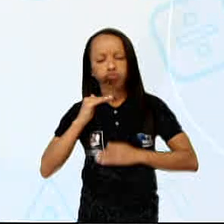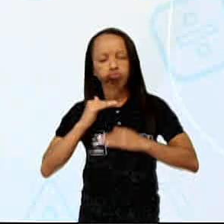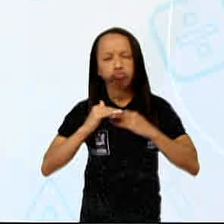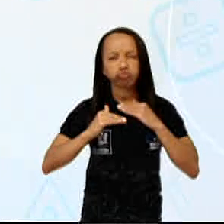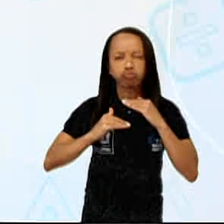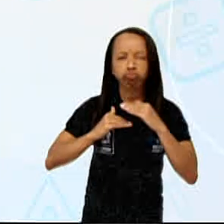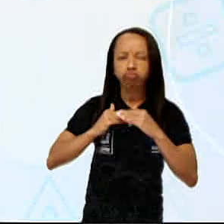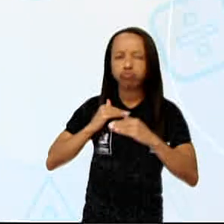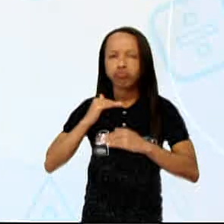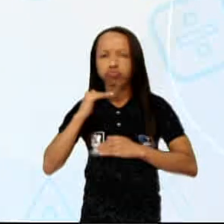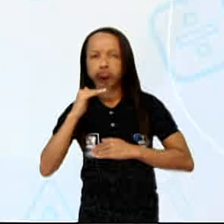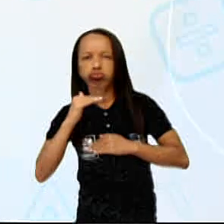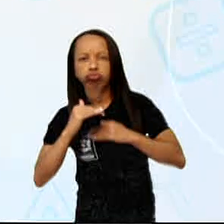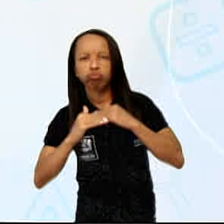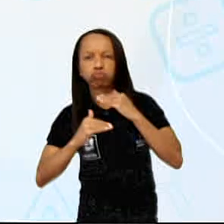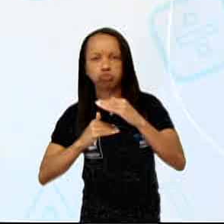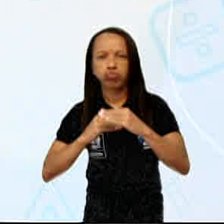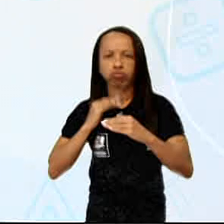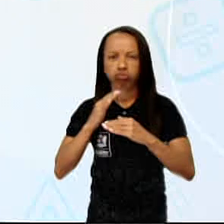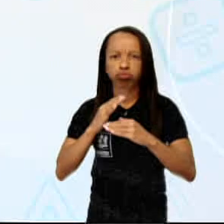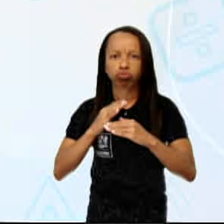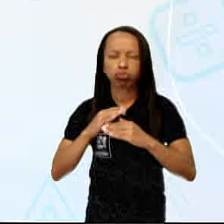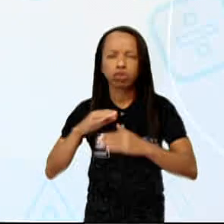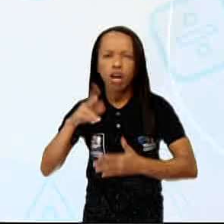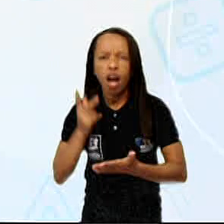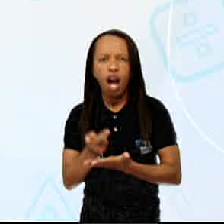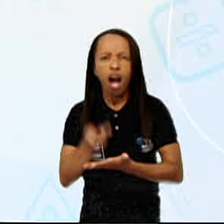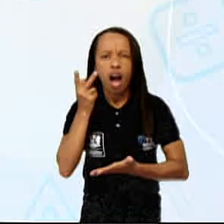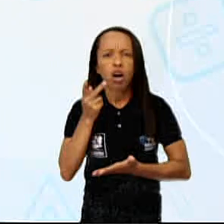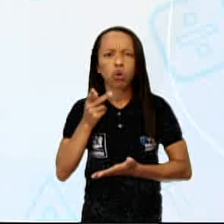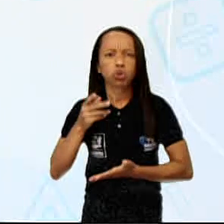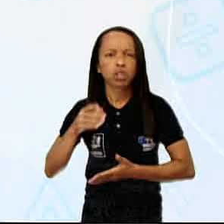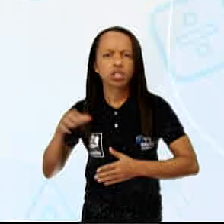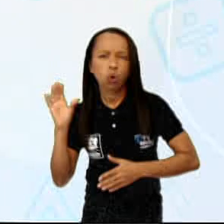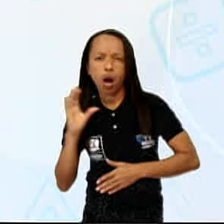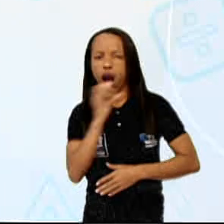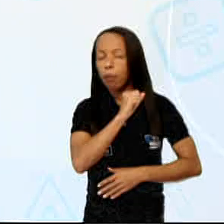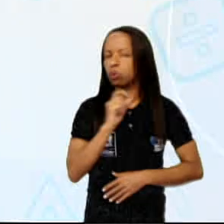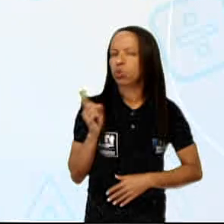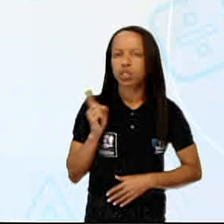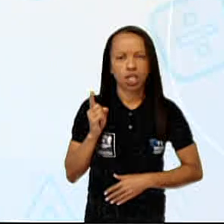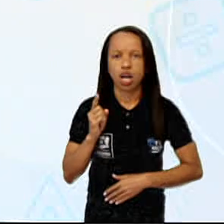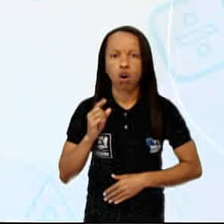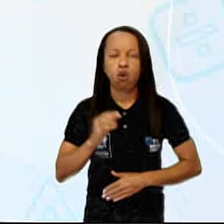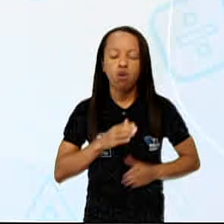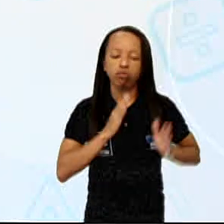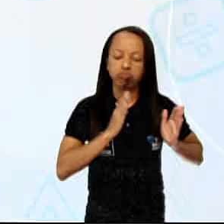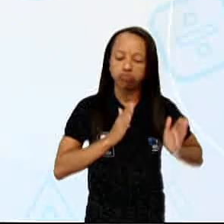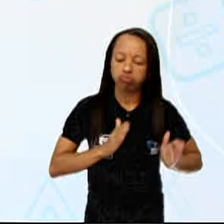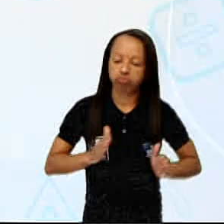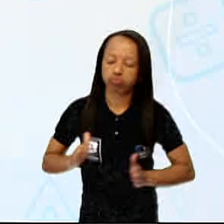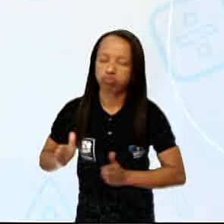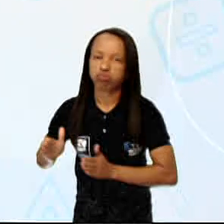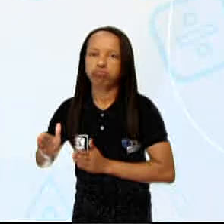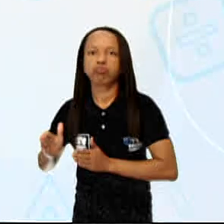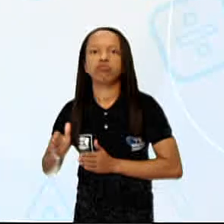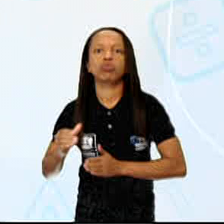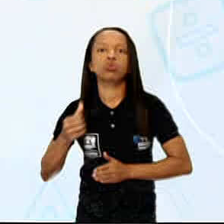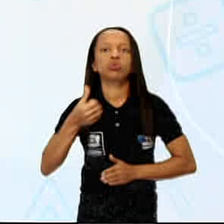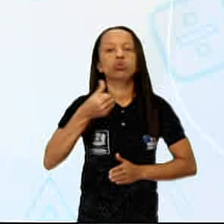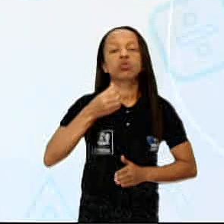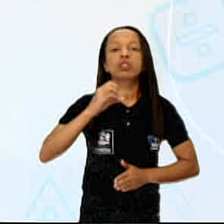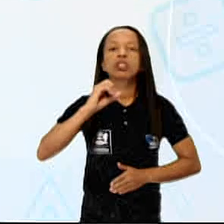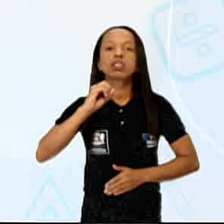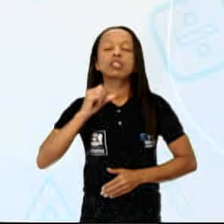Significa que não aconteceu de um dia para o outro. Aconteceu dentro de um período de 10 anos. Podemos dizer